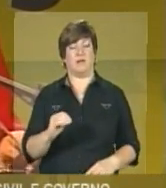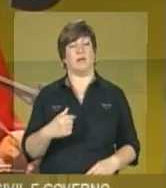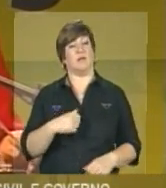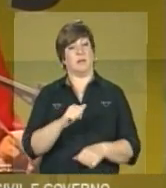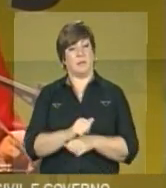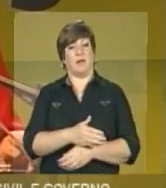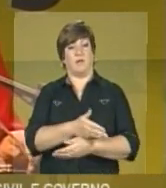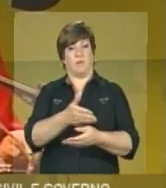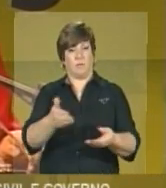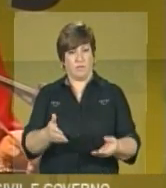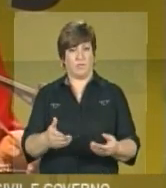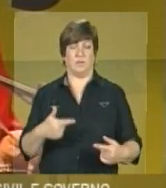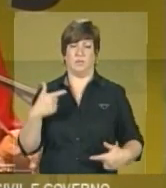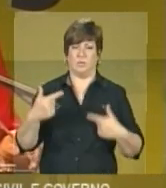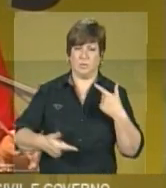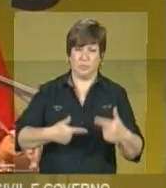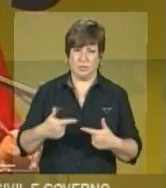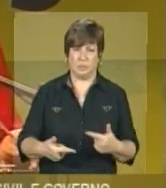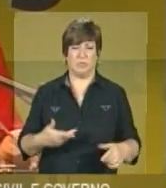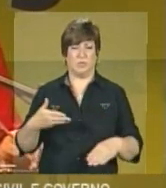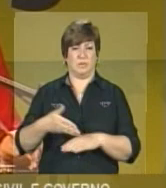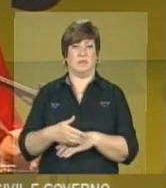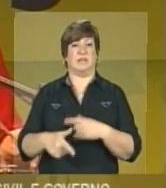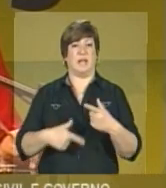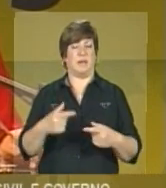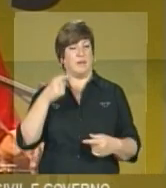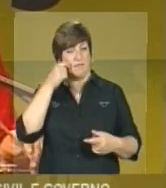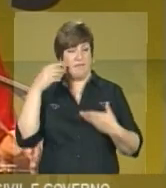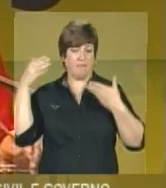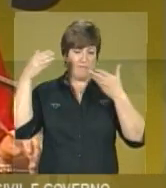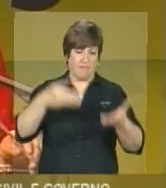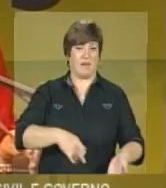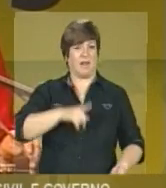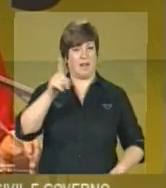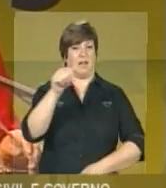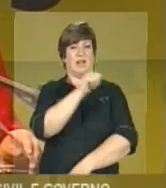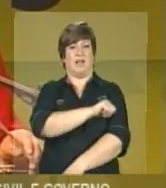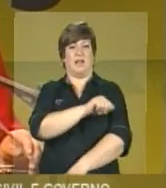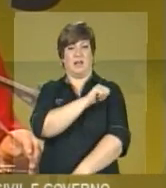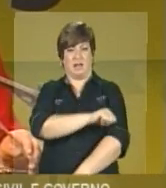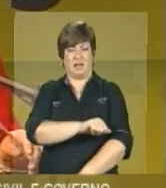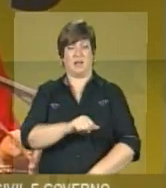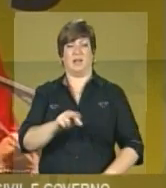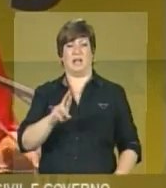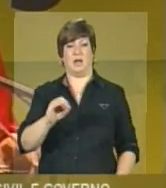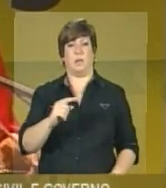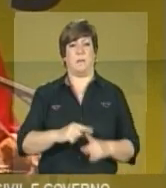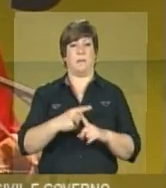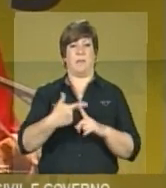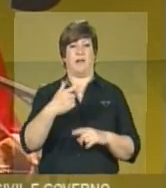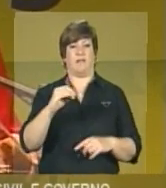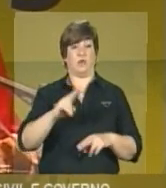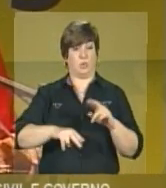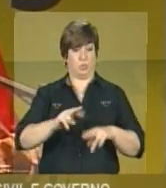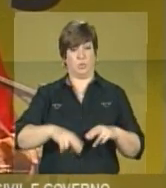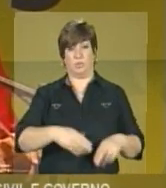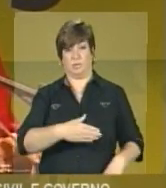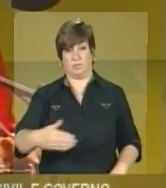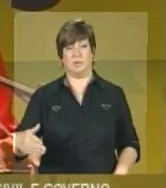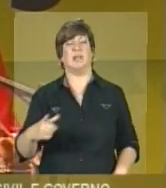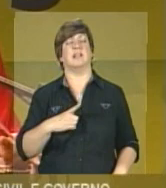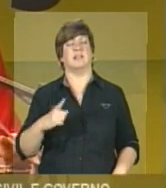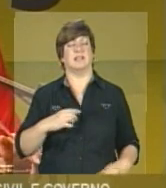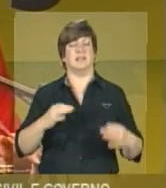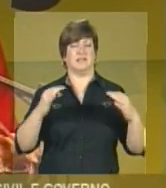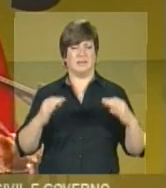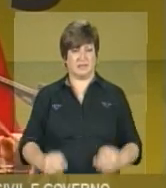o engajamento e a presença de vocês no Rio de Janeiro. Eu tenho certeza,